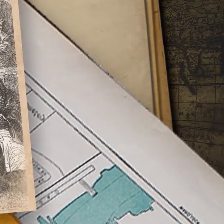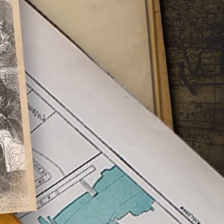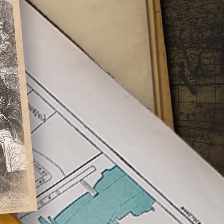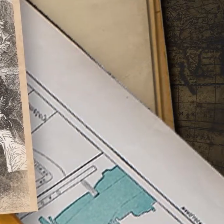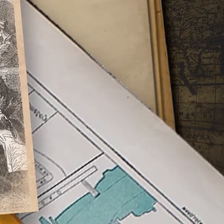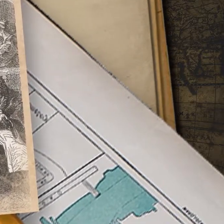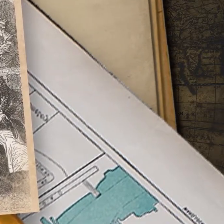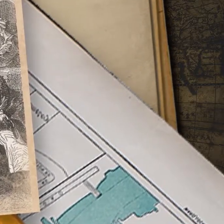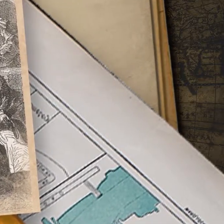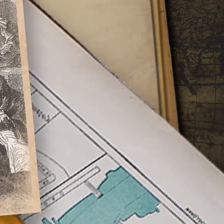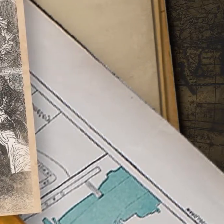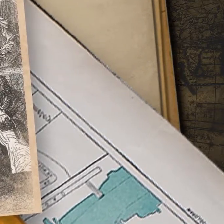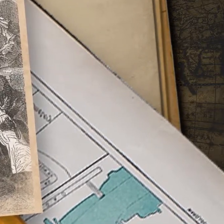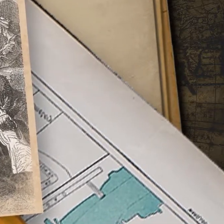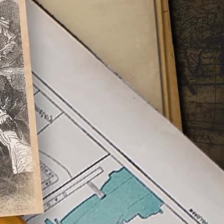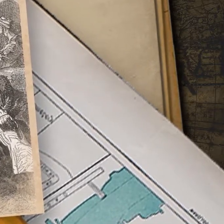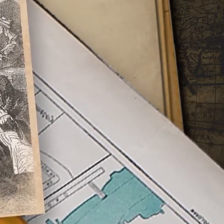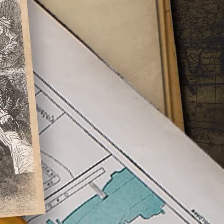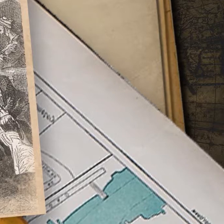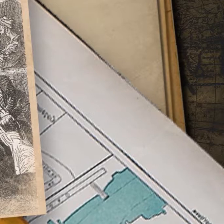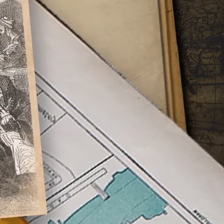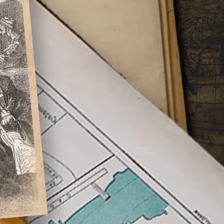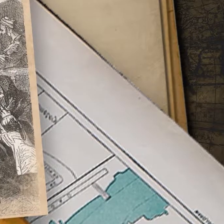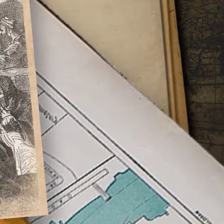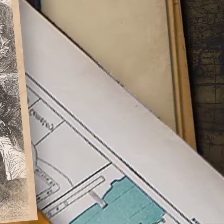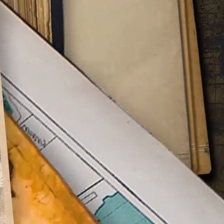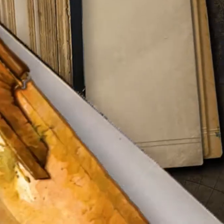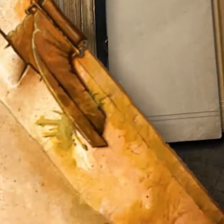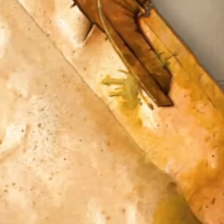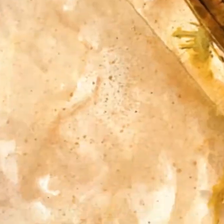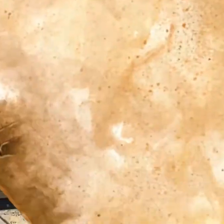No fundo, uma das antigas torres da cidade.